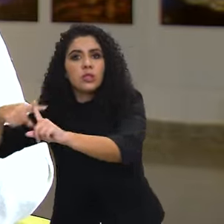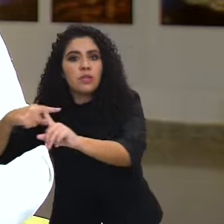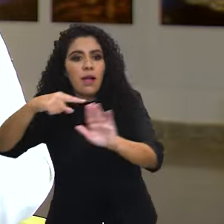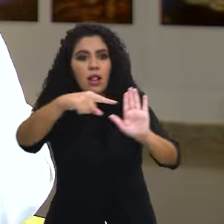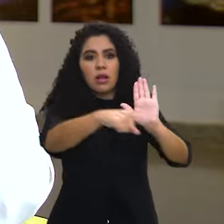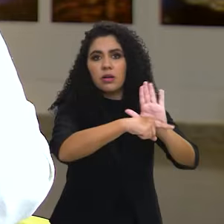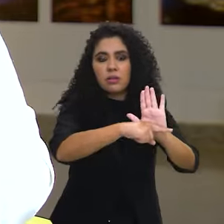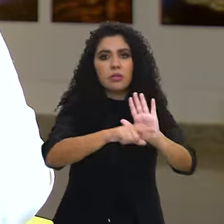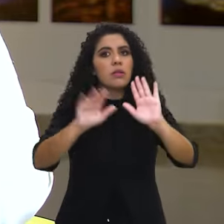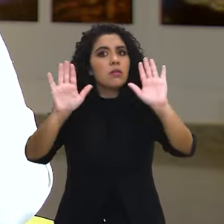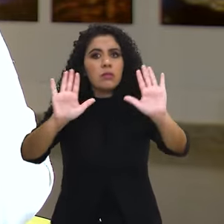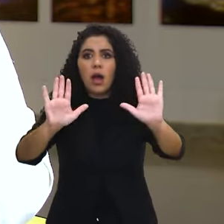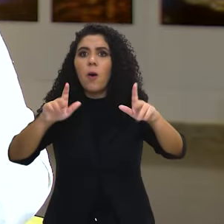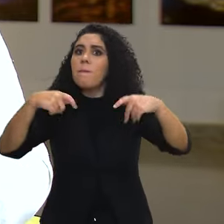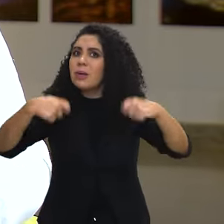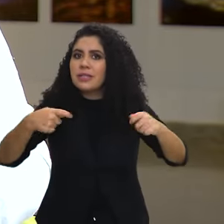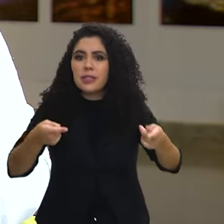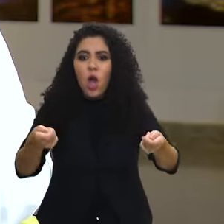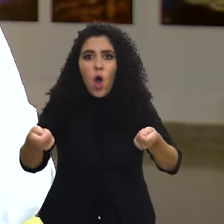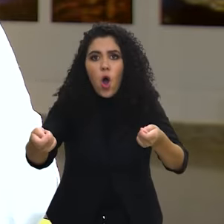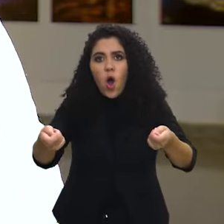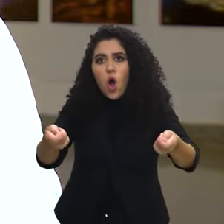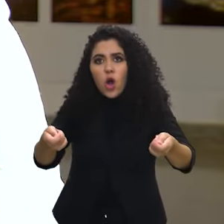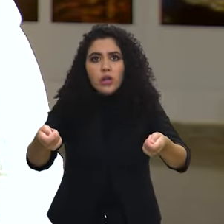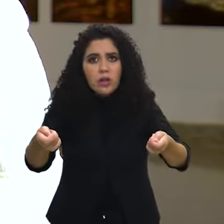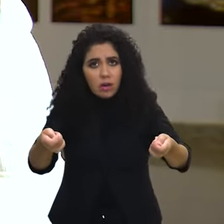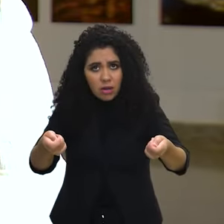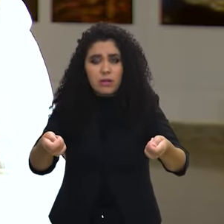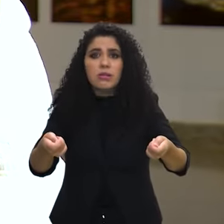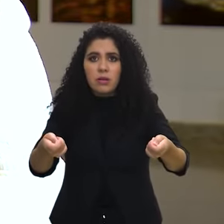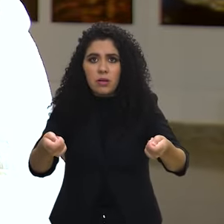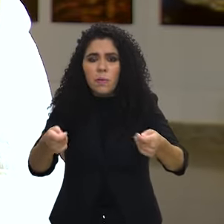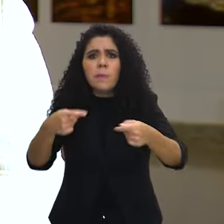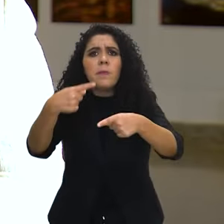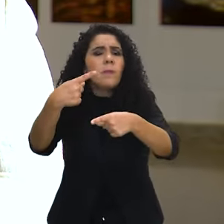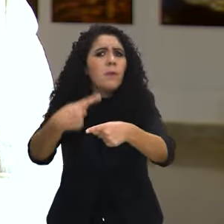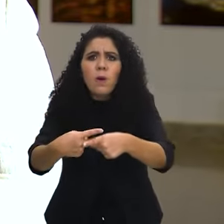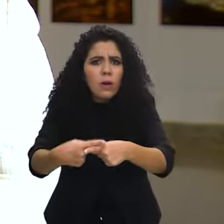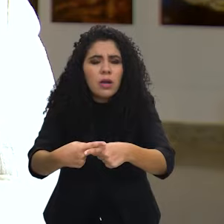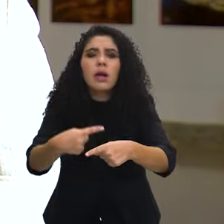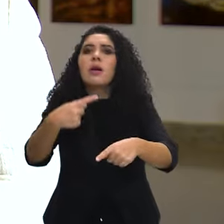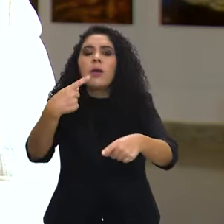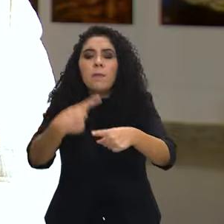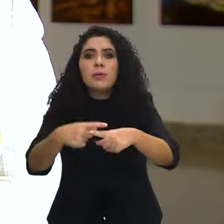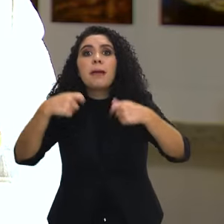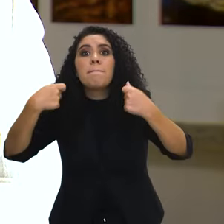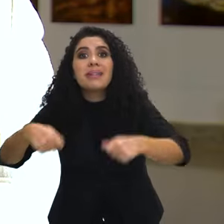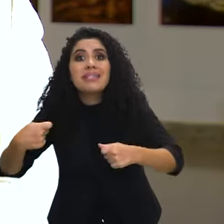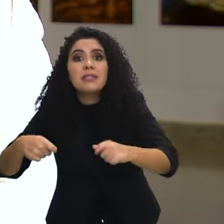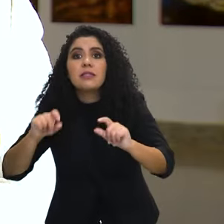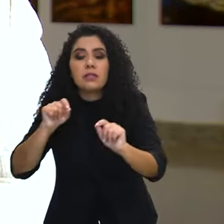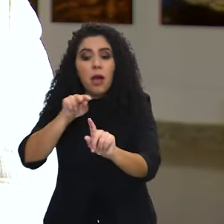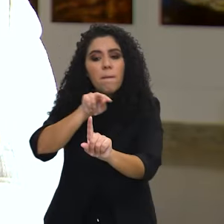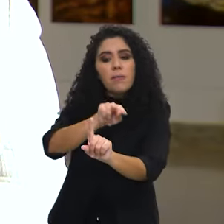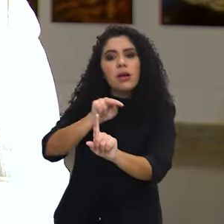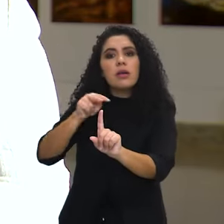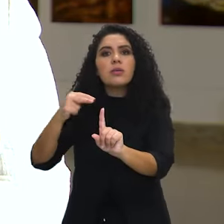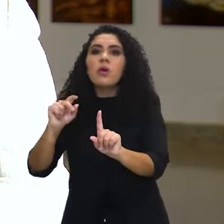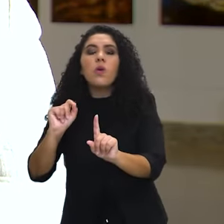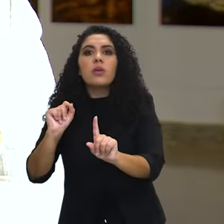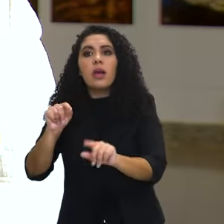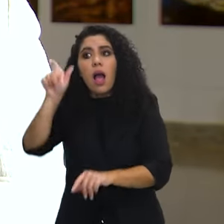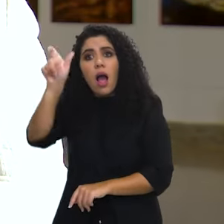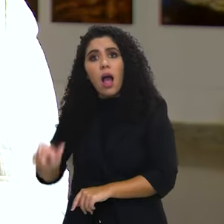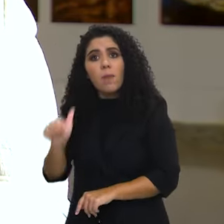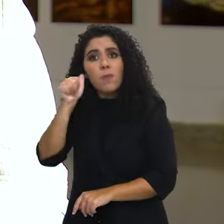mal não ele precisa ser regulado né Por quê E você precisa trabalhar com a perspectiva de que